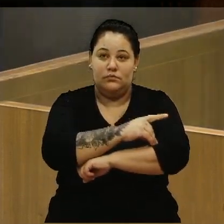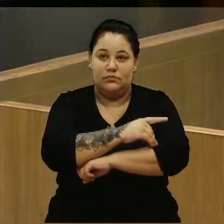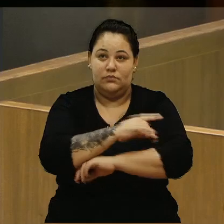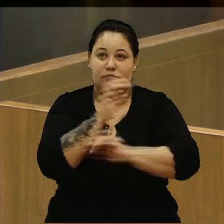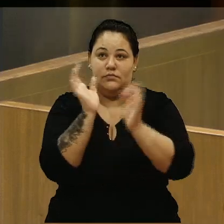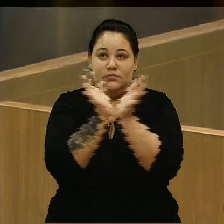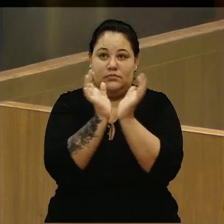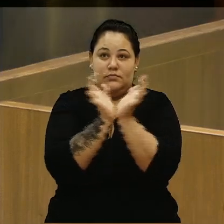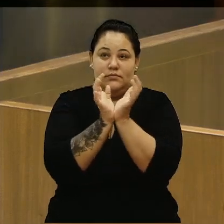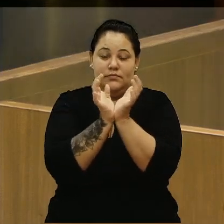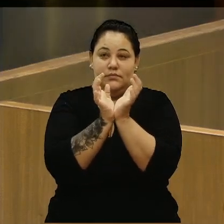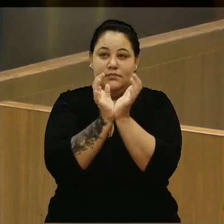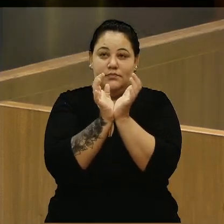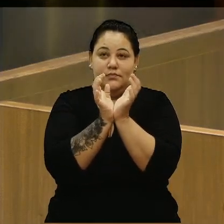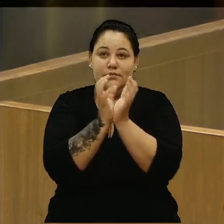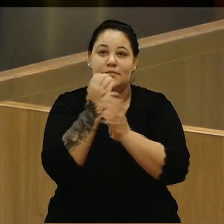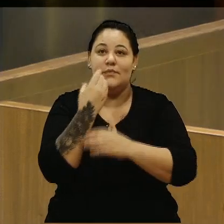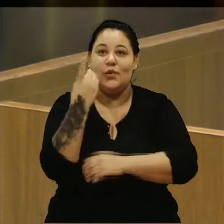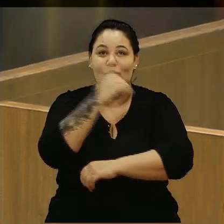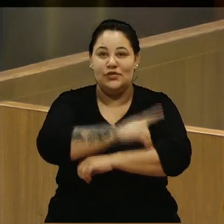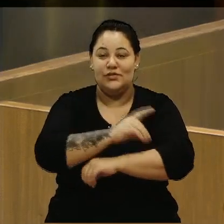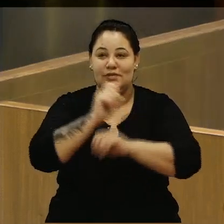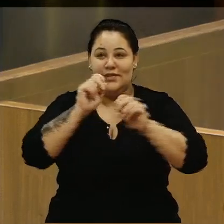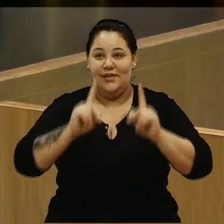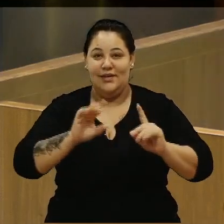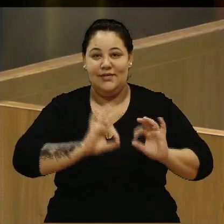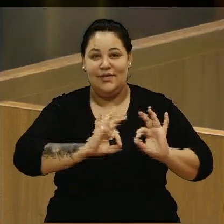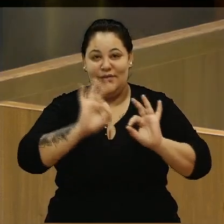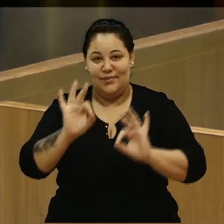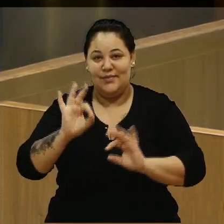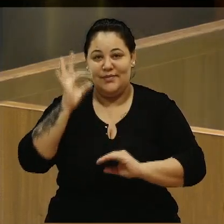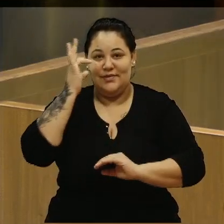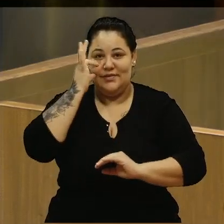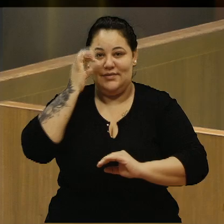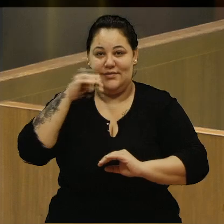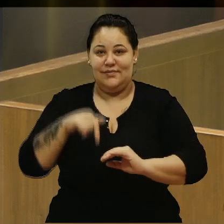né? Bom dia quem nos acompanha aqui